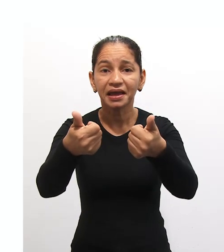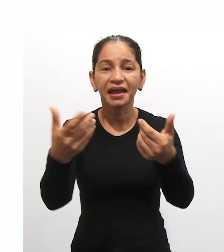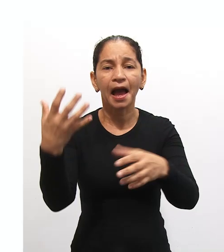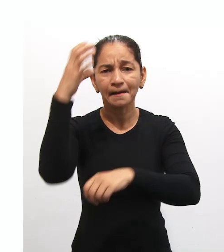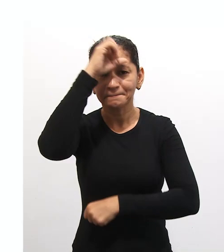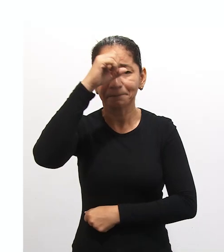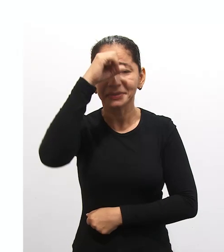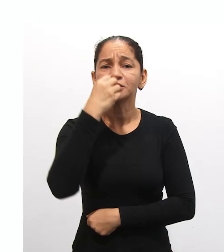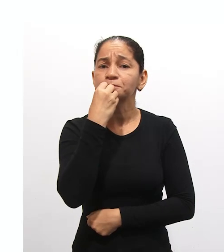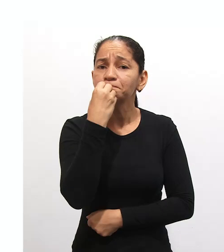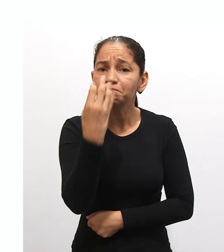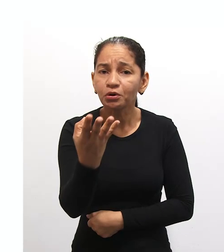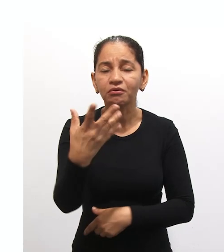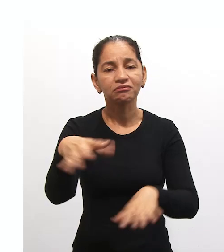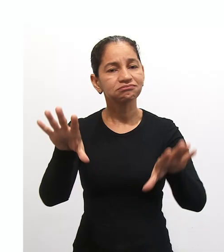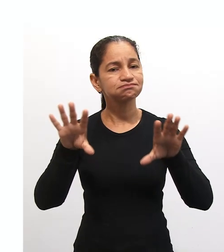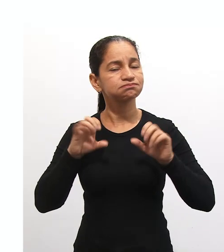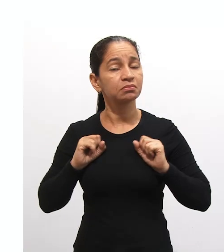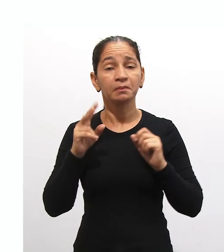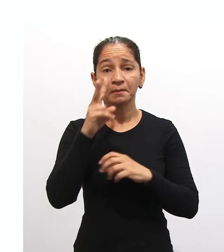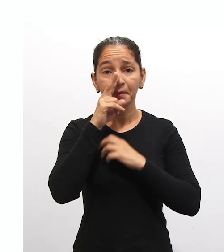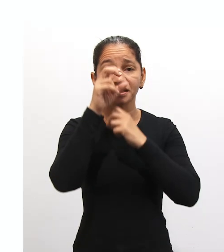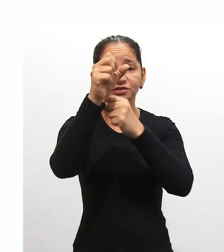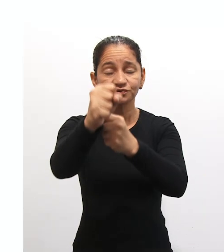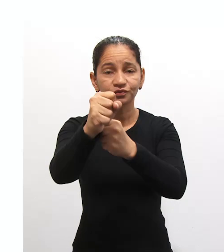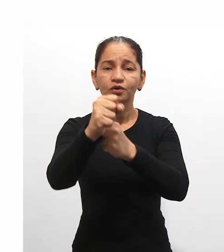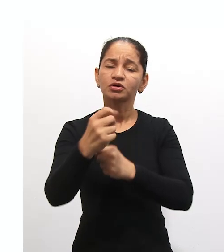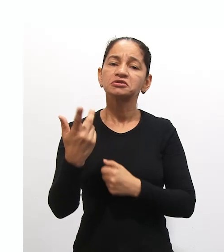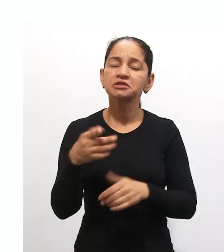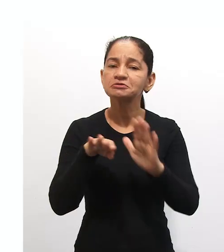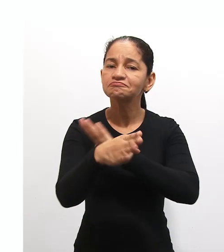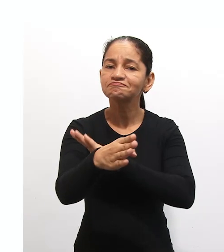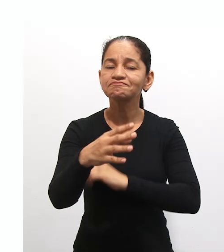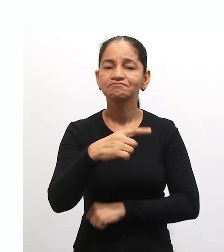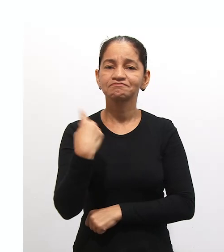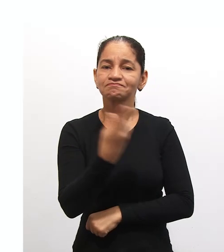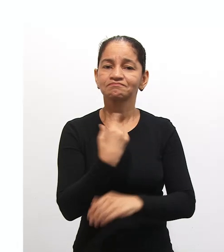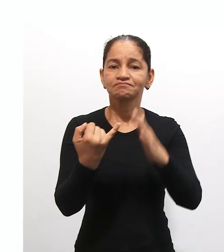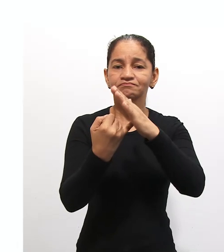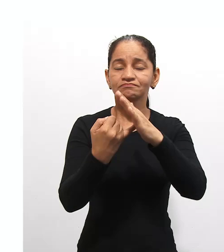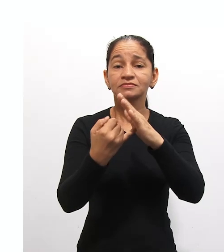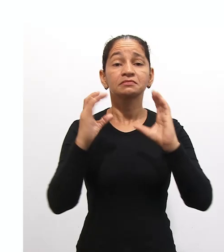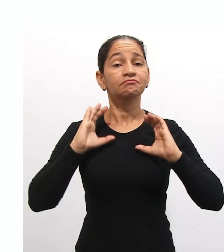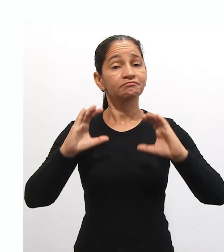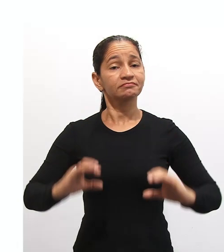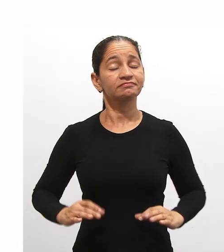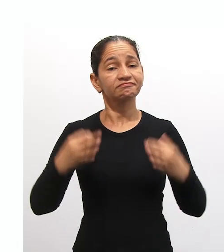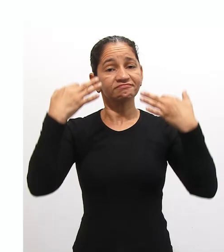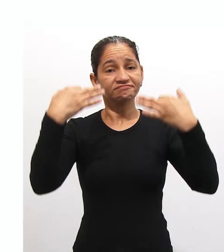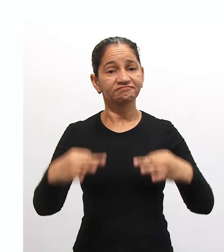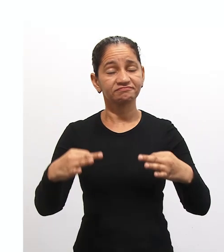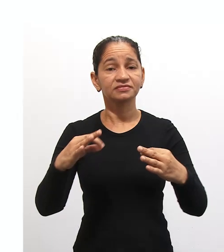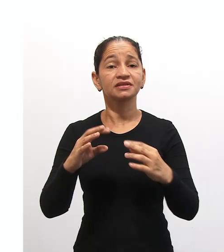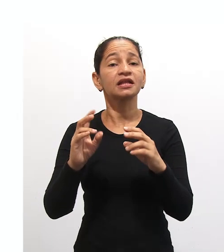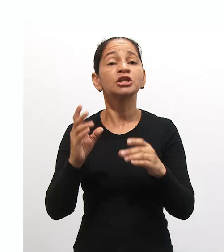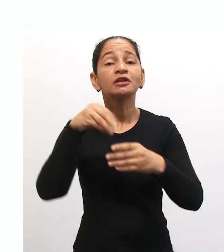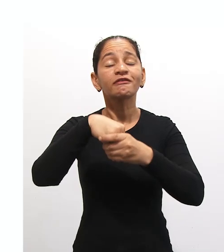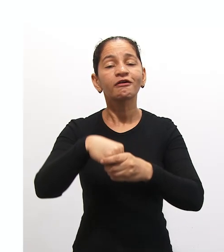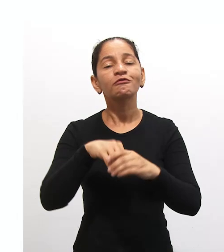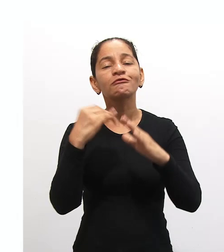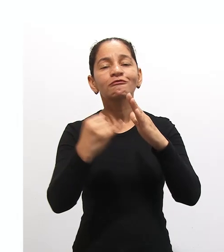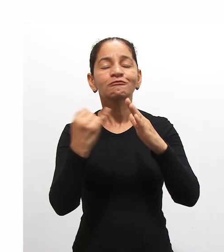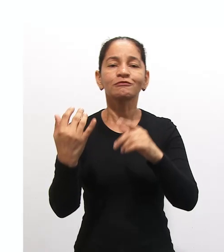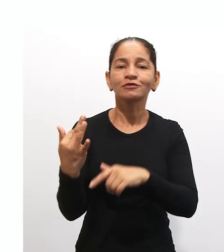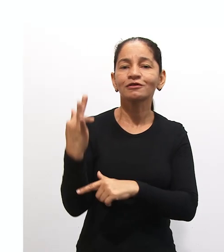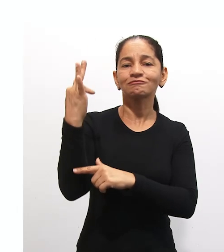e aprendizagem organizacional, fortalecendo essa cultura institucional e a cidadania